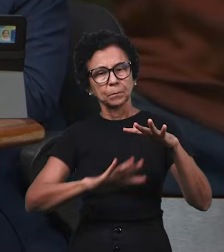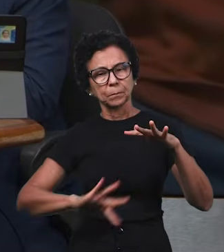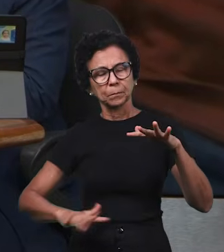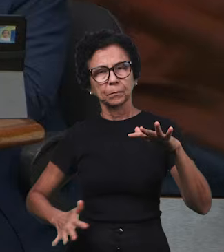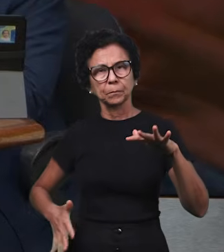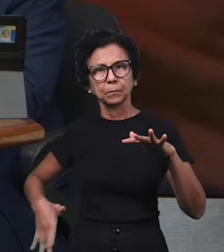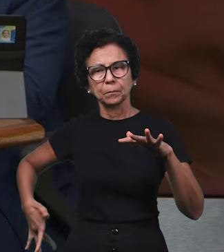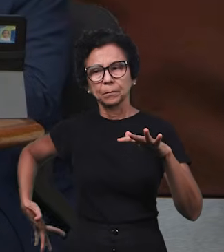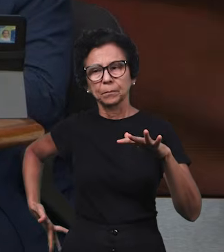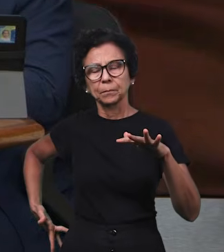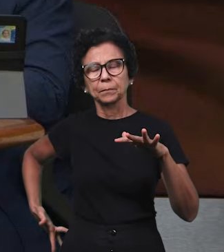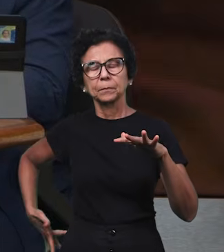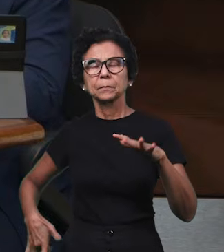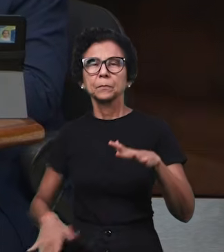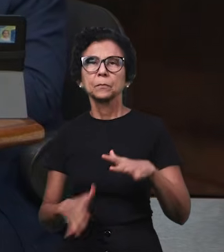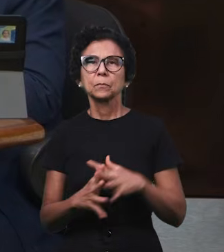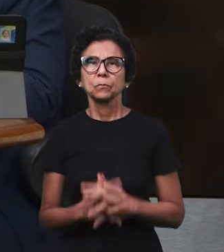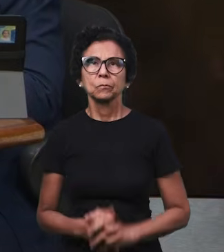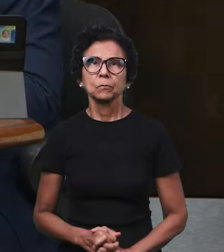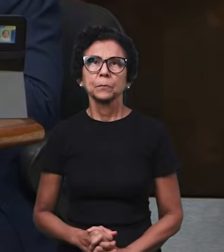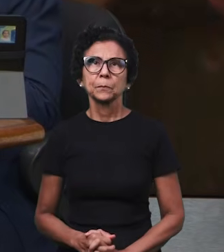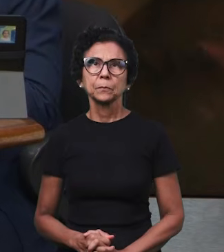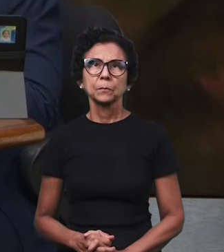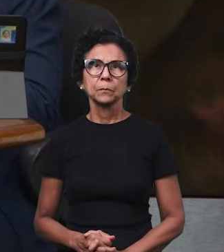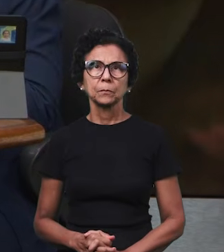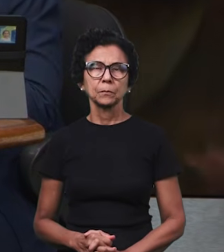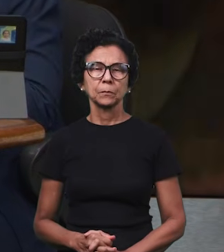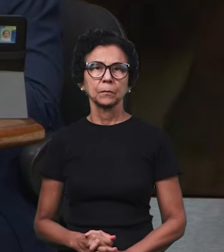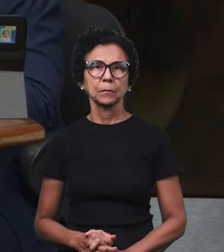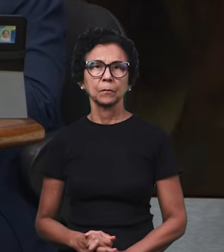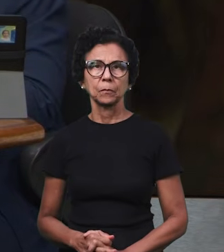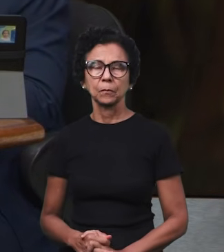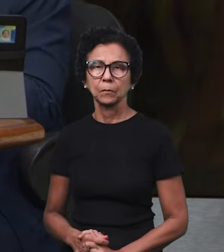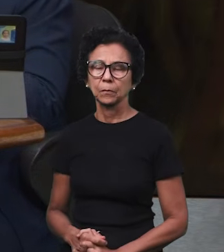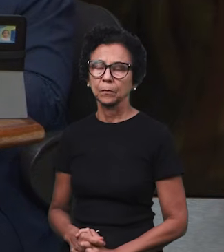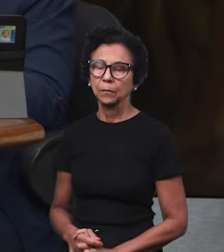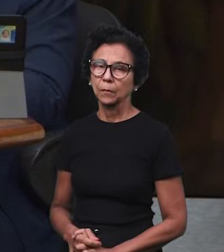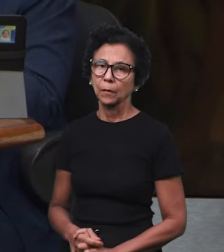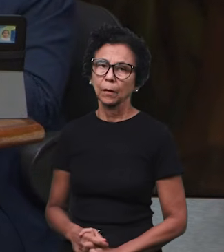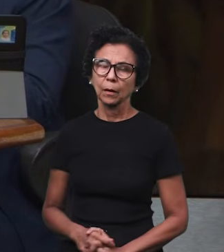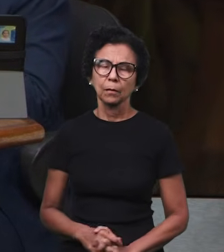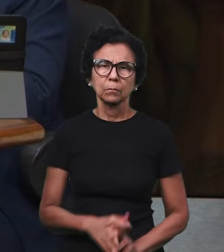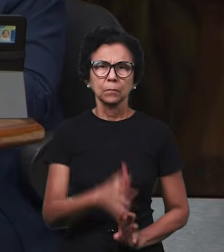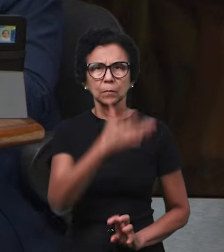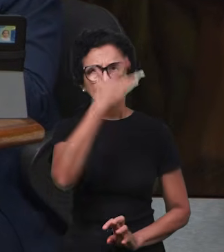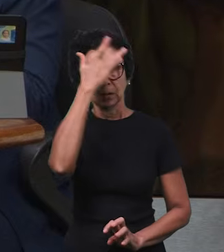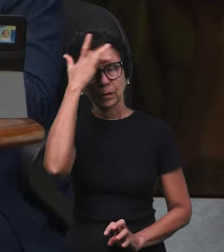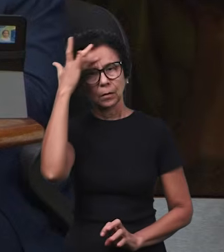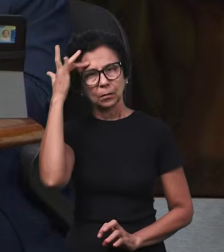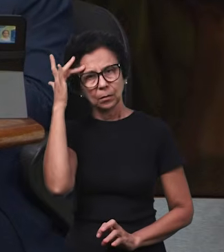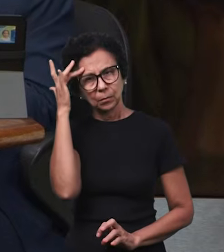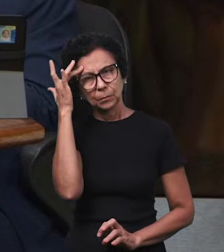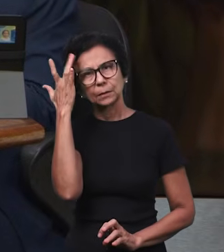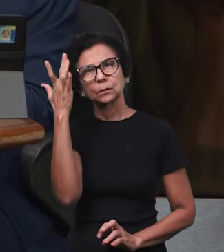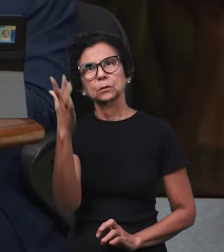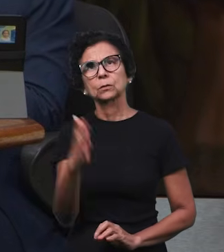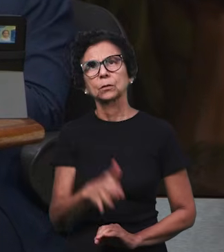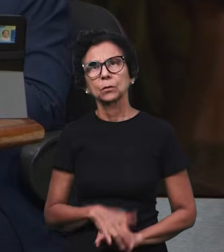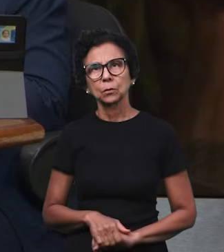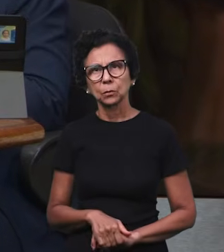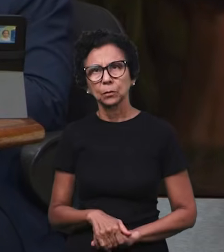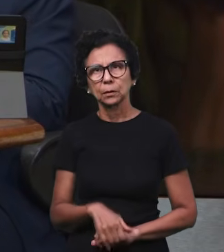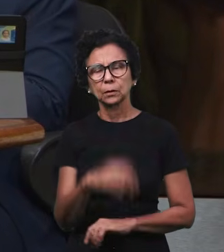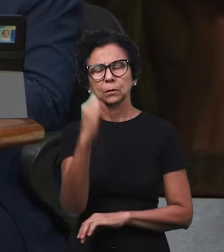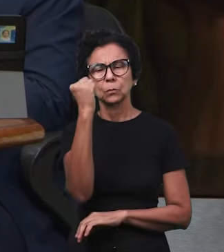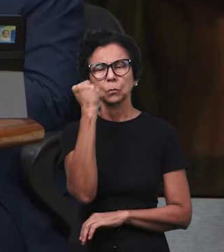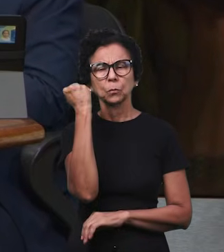já foi dito aqui. Todo paciente que está ali no último estágio, ali na doença renal crônica